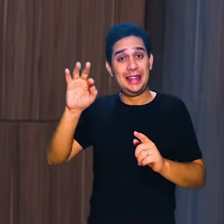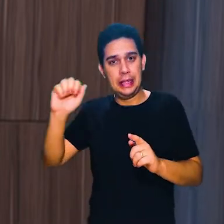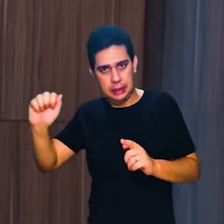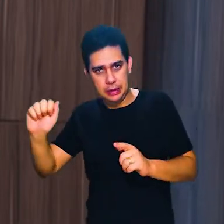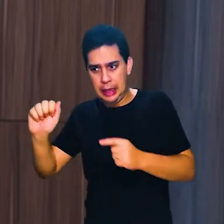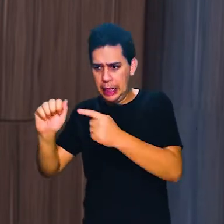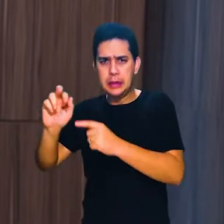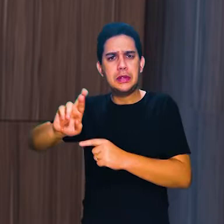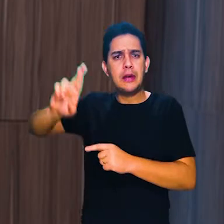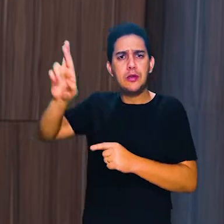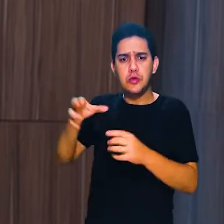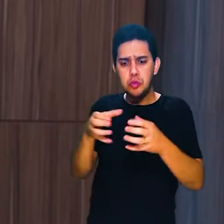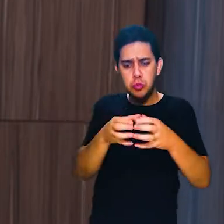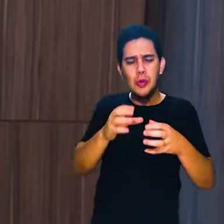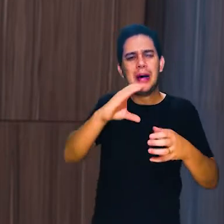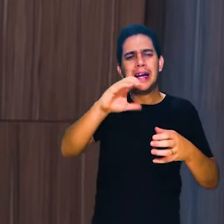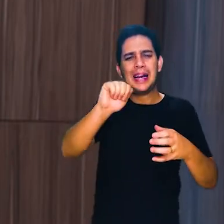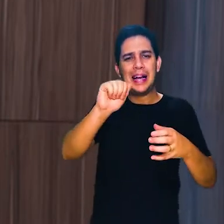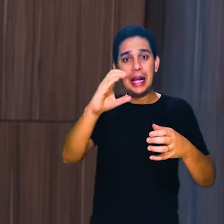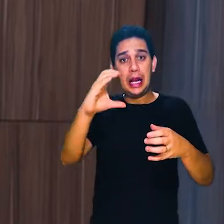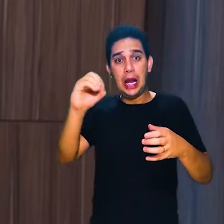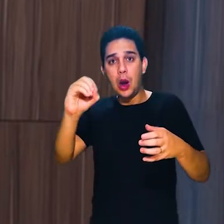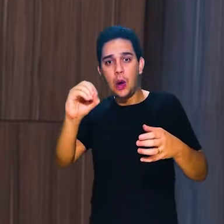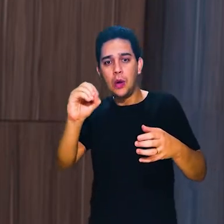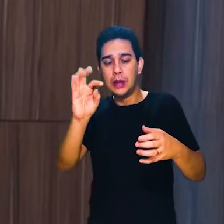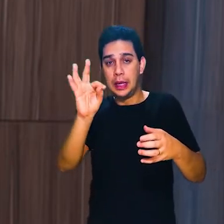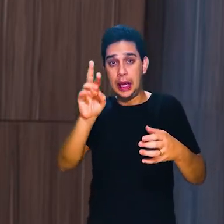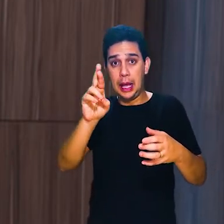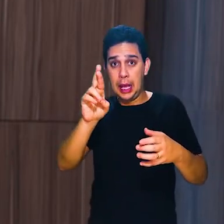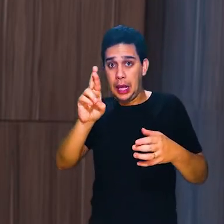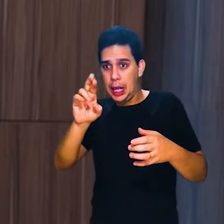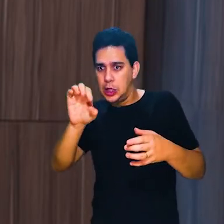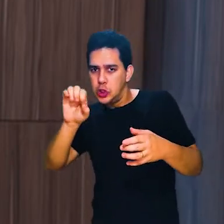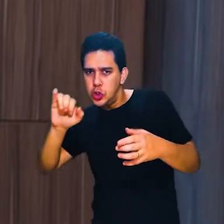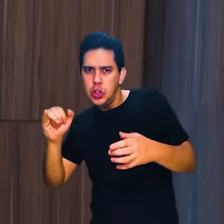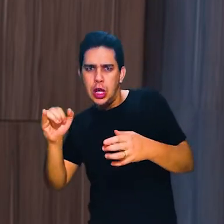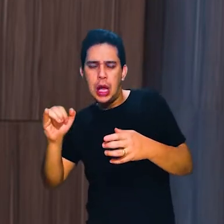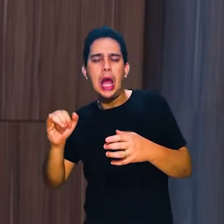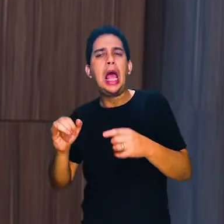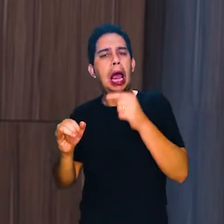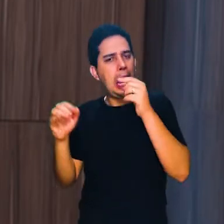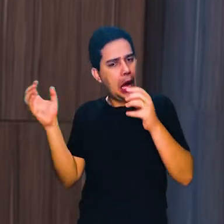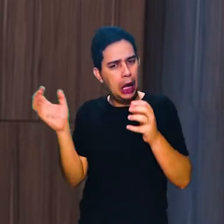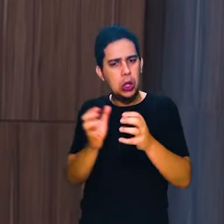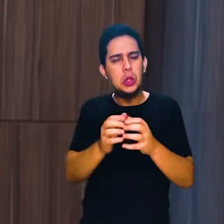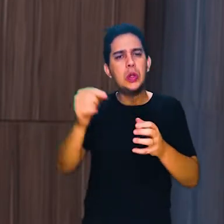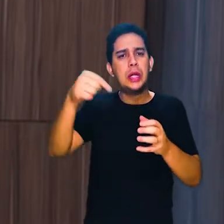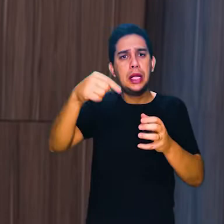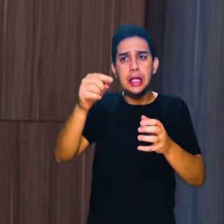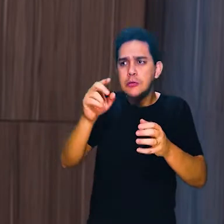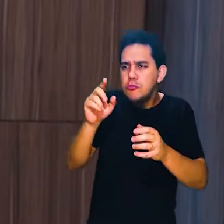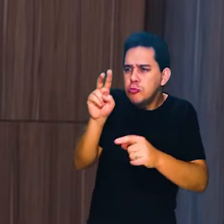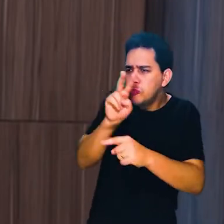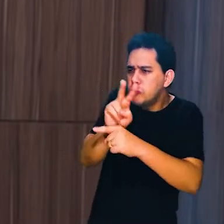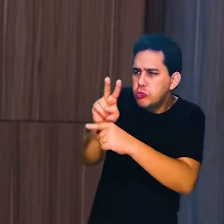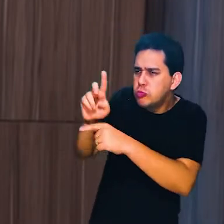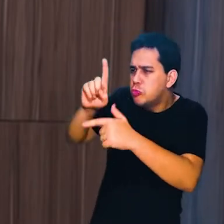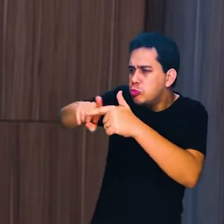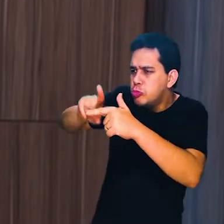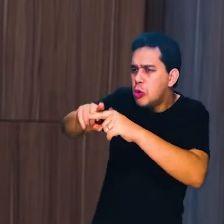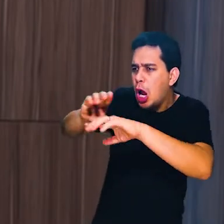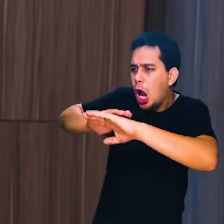do MPRJ, descrevendo a atuação do MP Eleitoral no combate a este e outros problemas que cercam o período